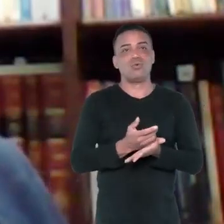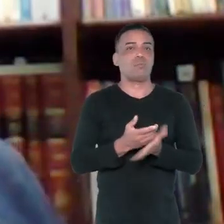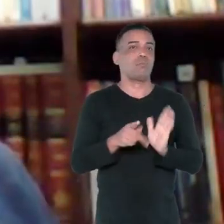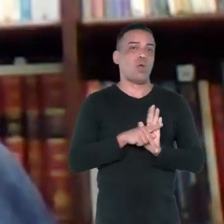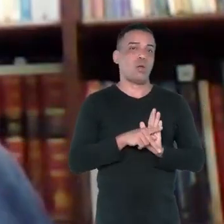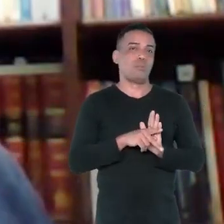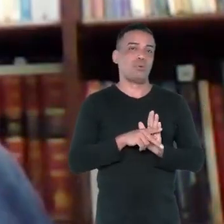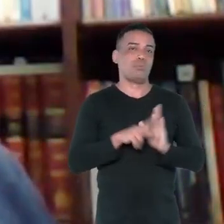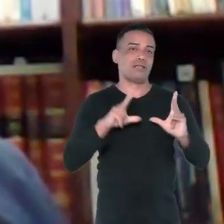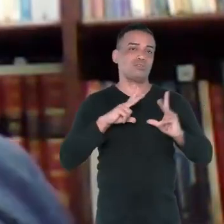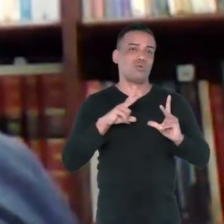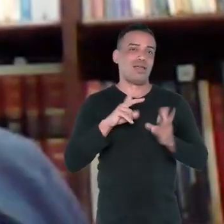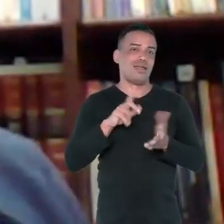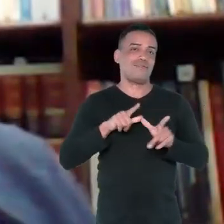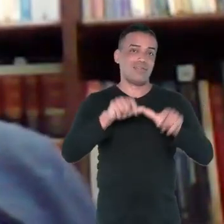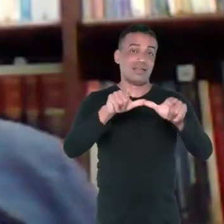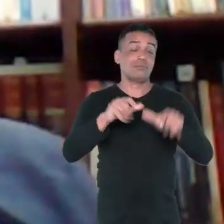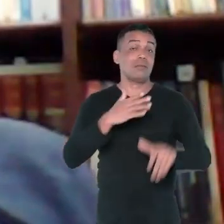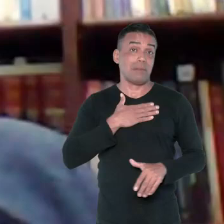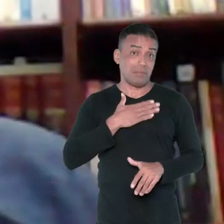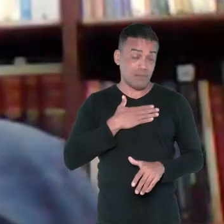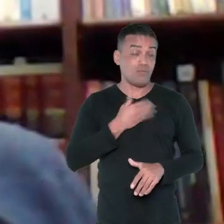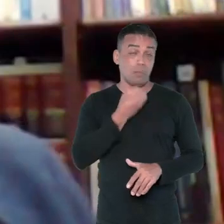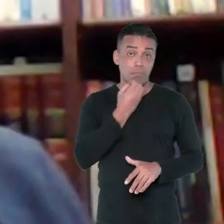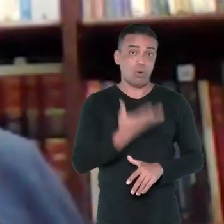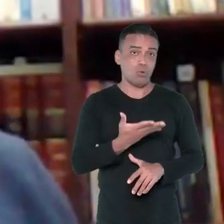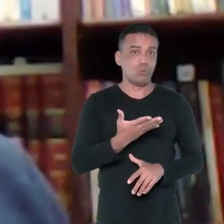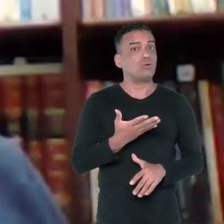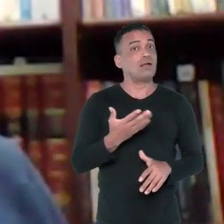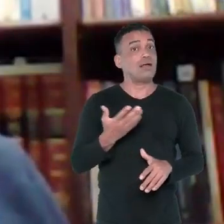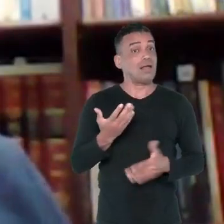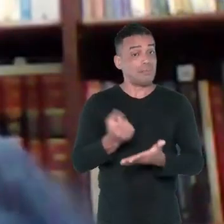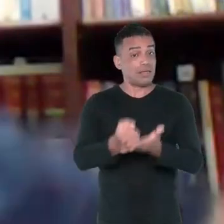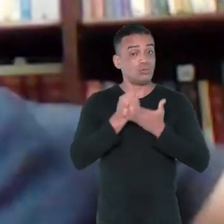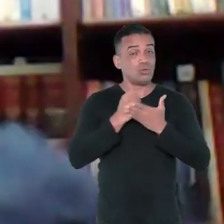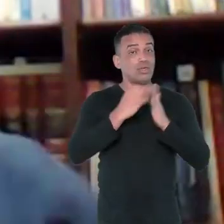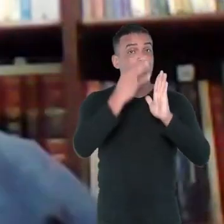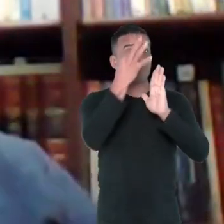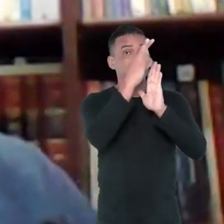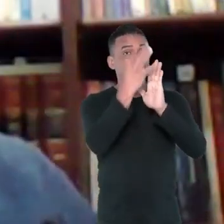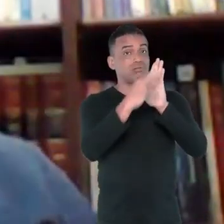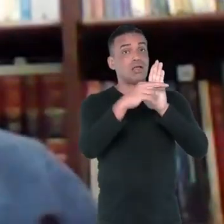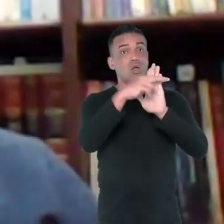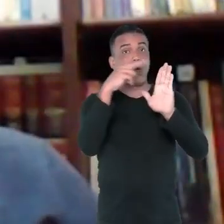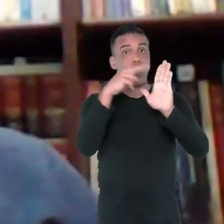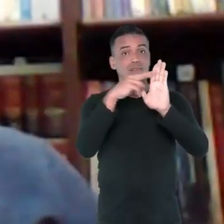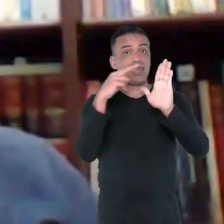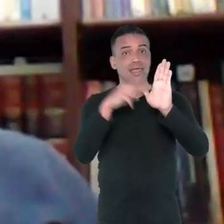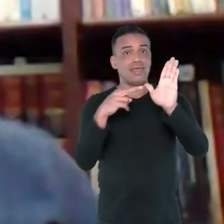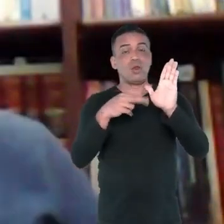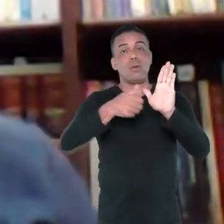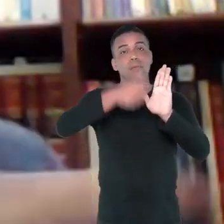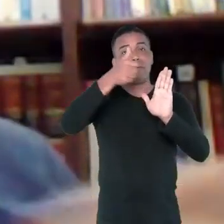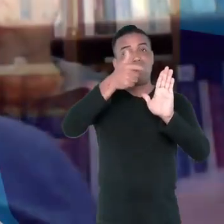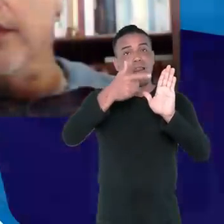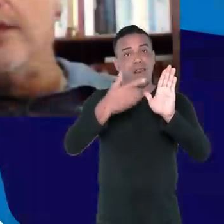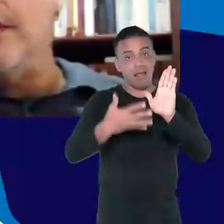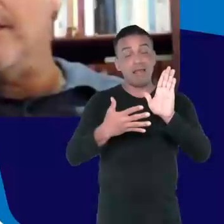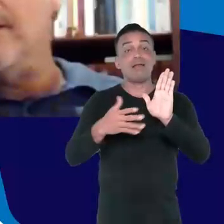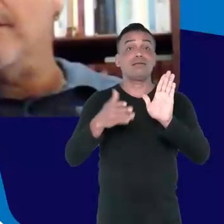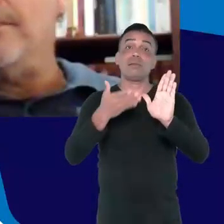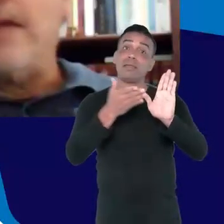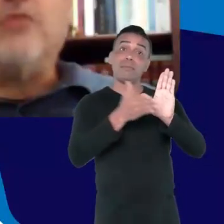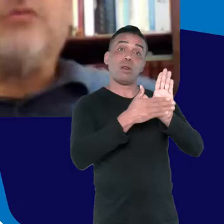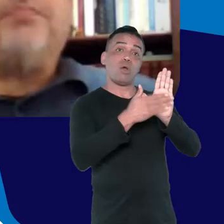muito útil para mim, né? Porque serviu como roteiro e serviu como esse pano de fundo,